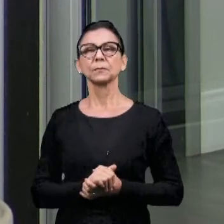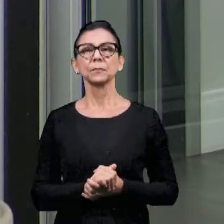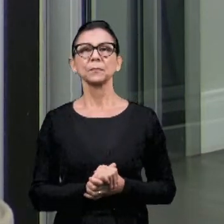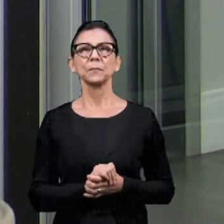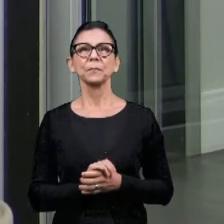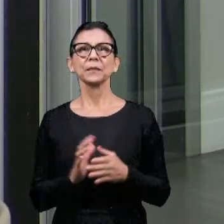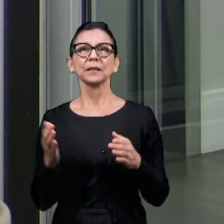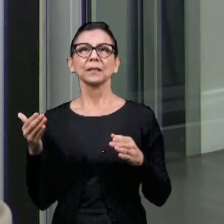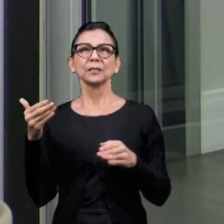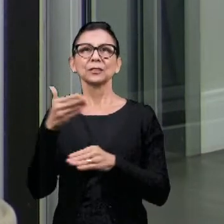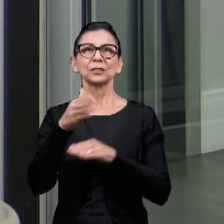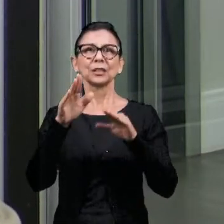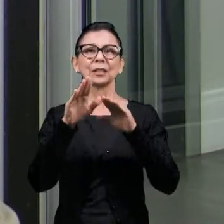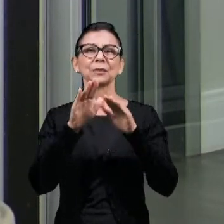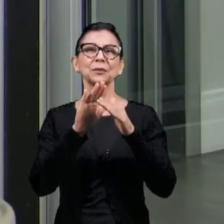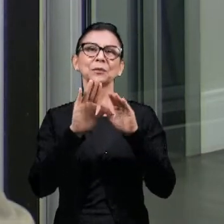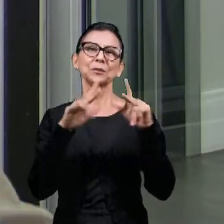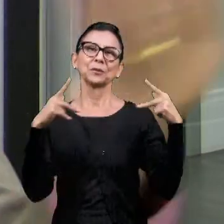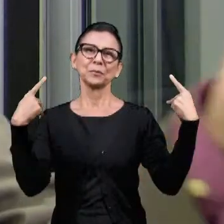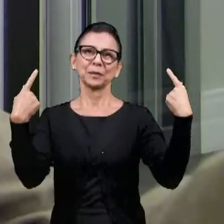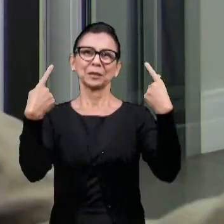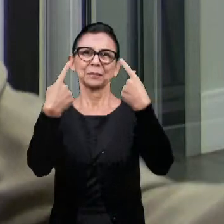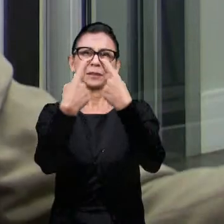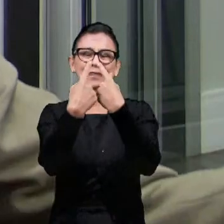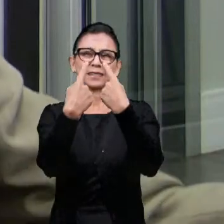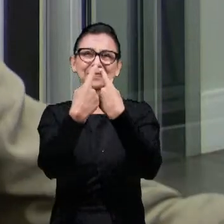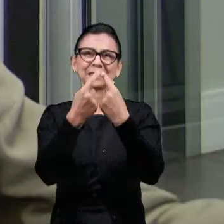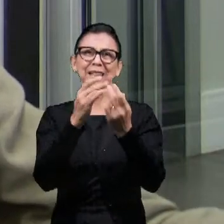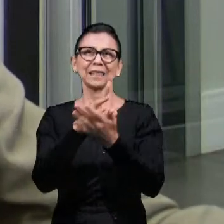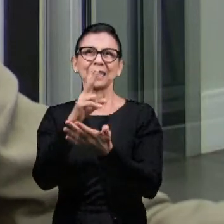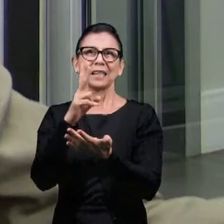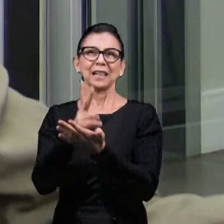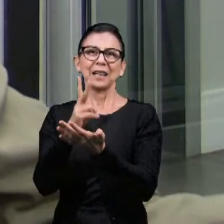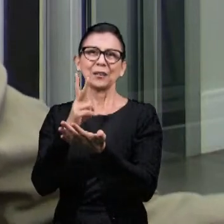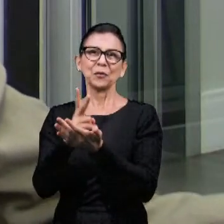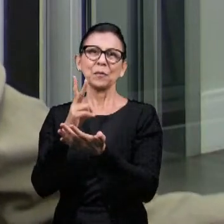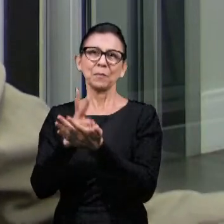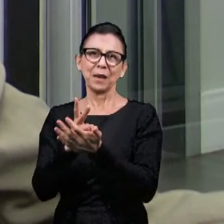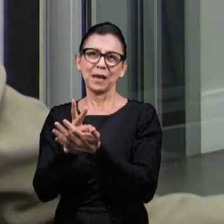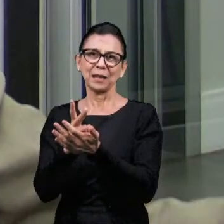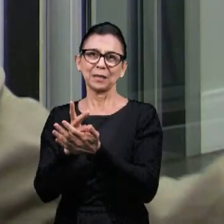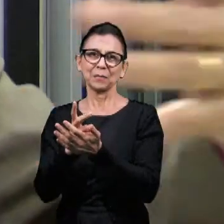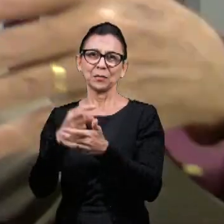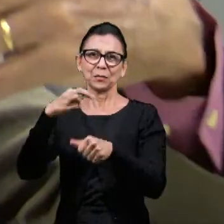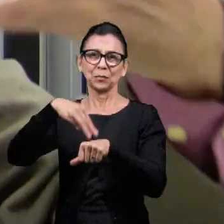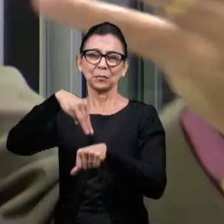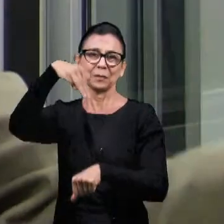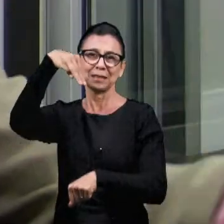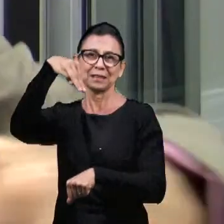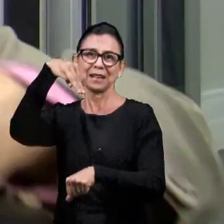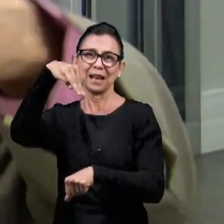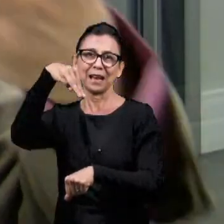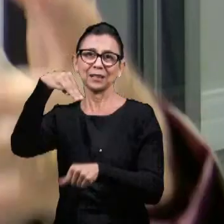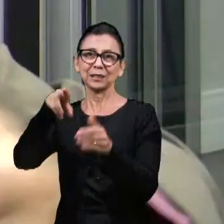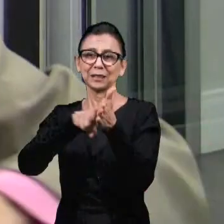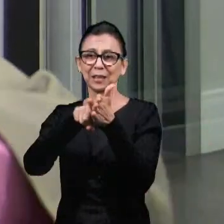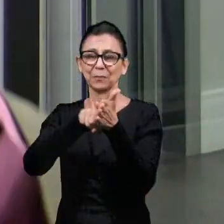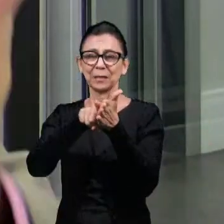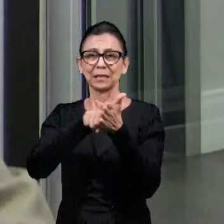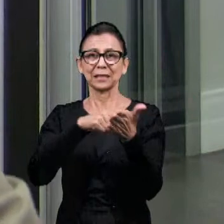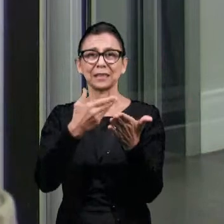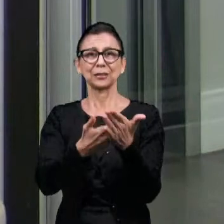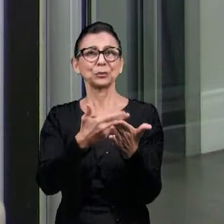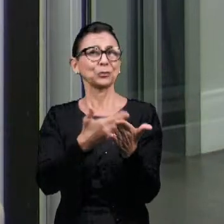chego no presbitério, o sistema era o Logix, era o que a gente estava estudando na sala de mestrado, que estava sendo efetivado,